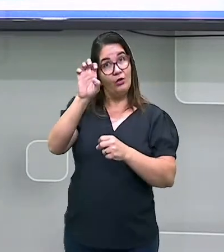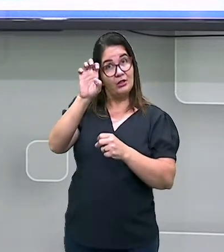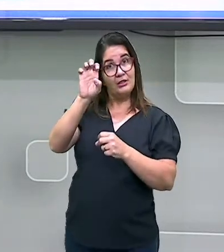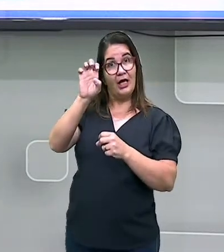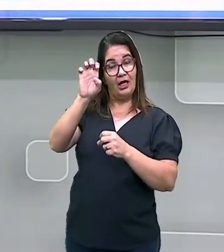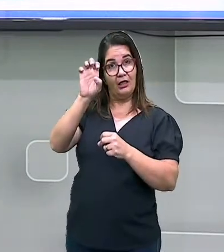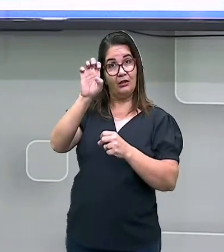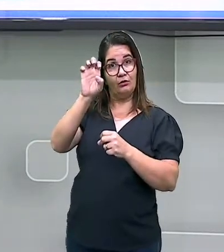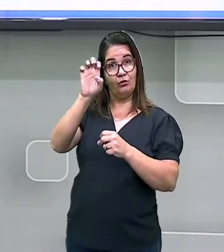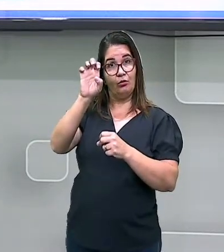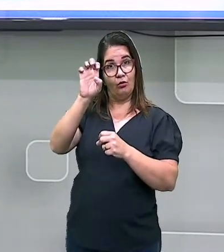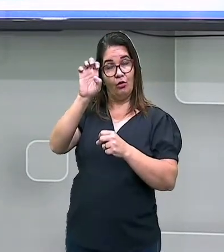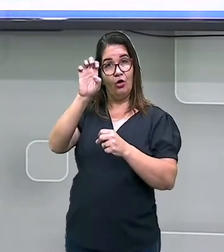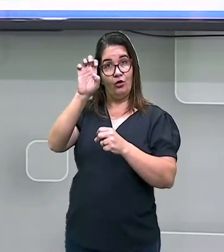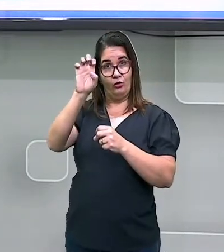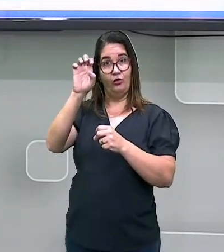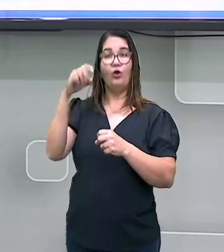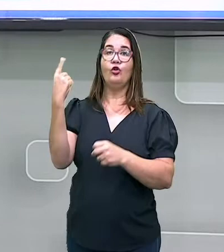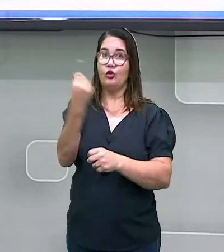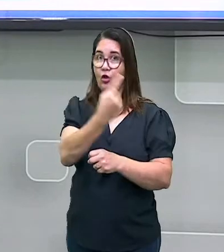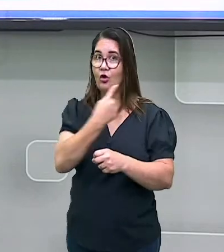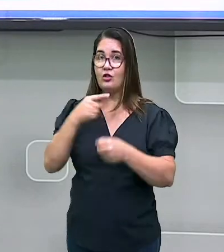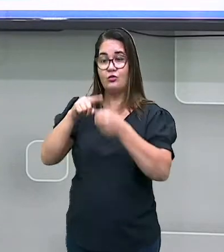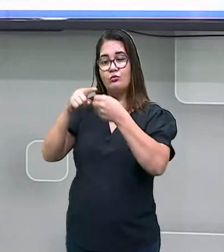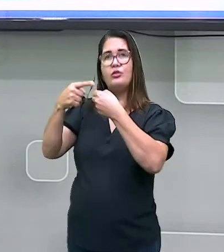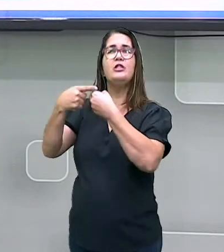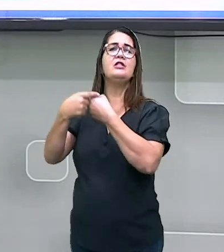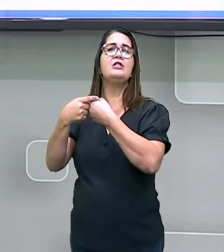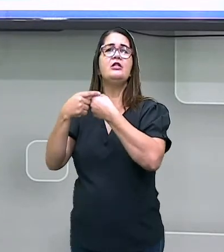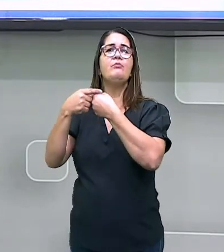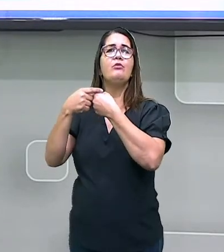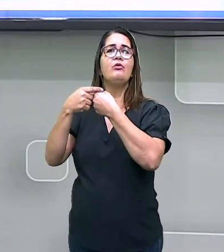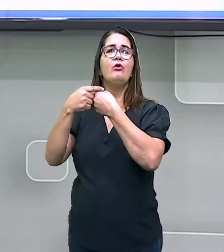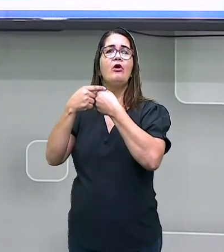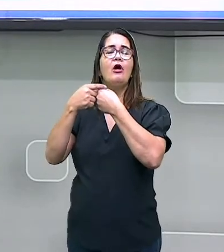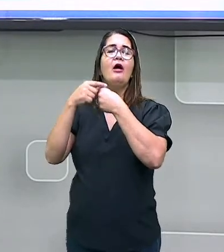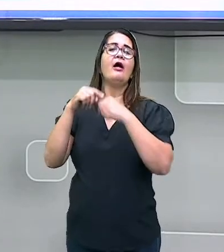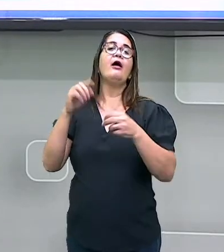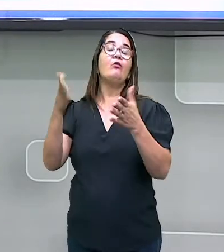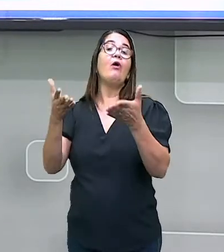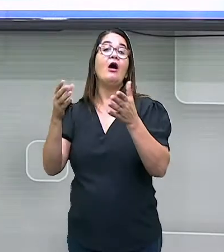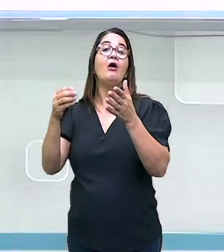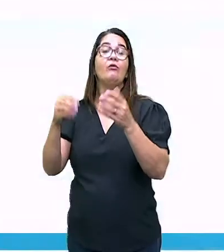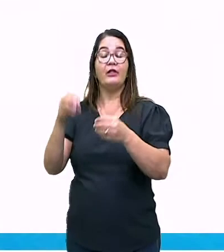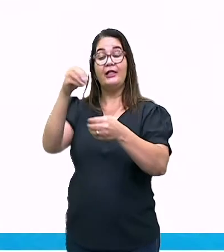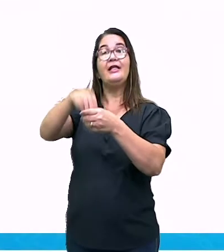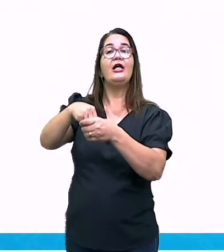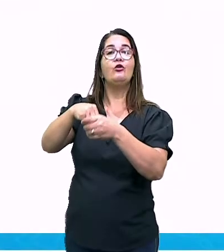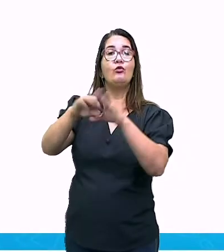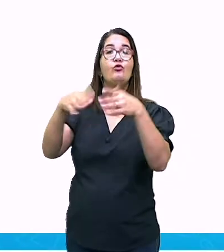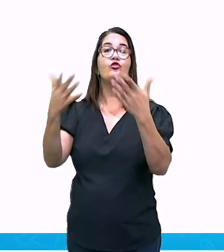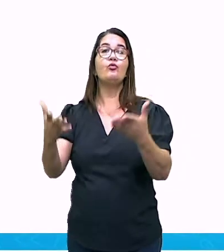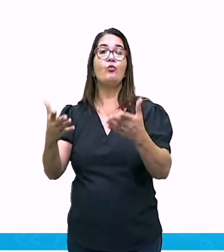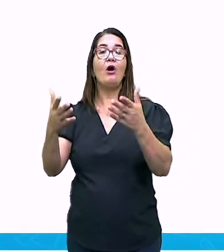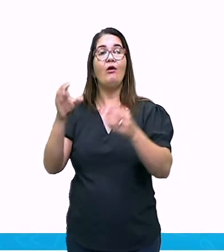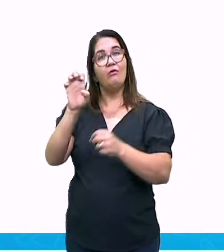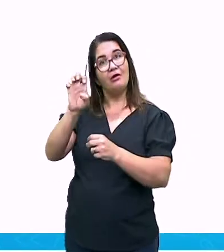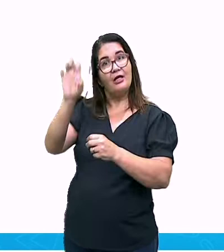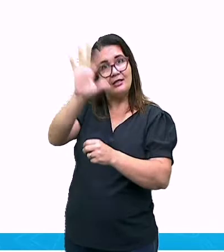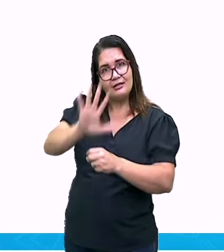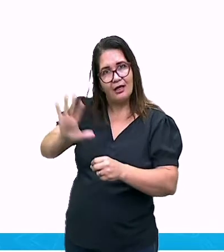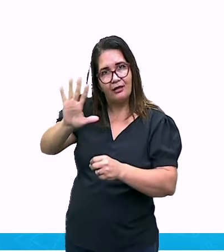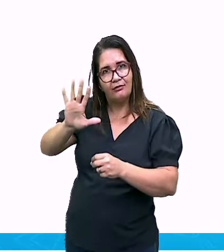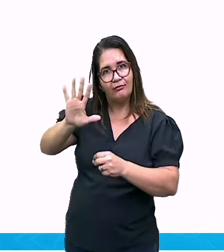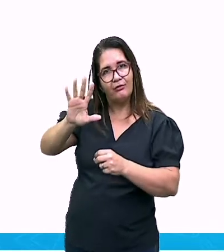sabe? Minas Gerais, ok? Vamos dar continuidade. Então, nós temos aqui representado, para